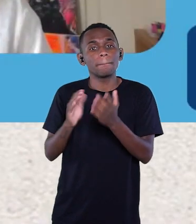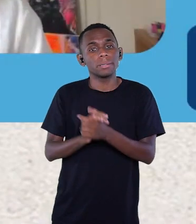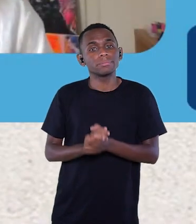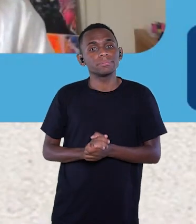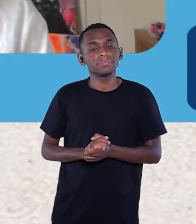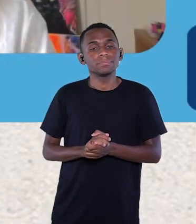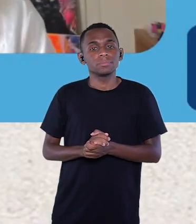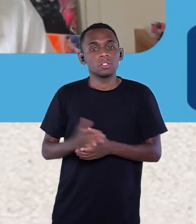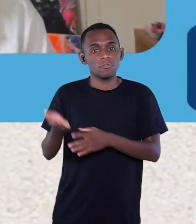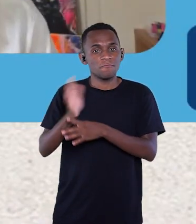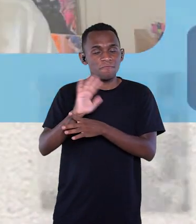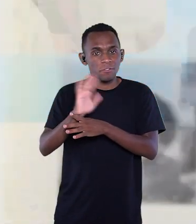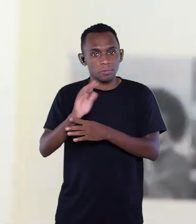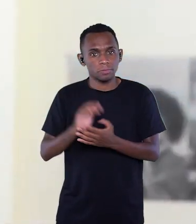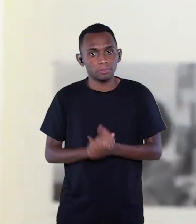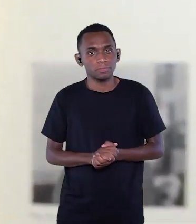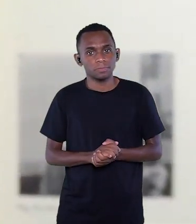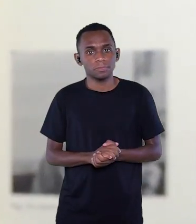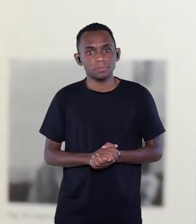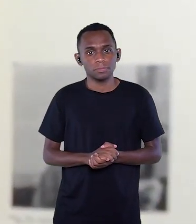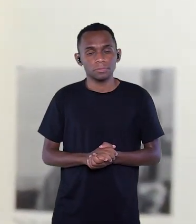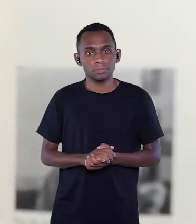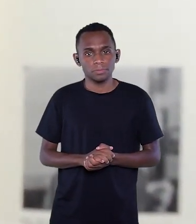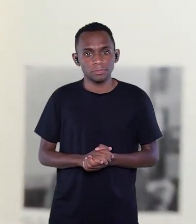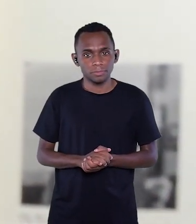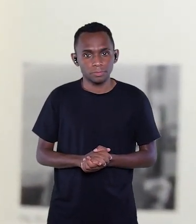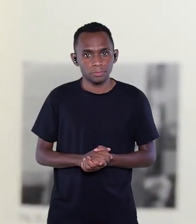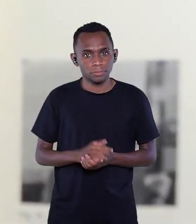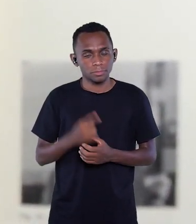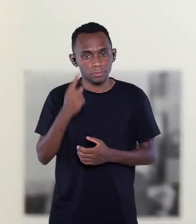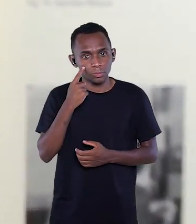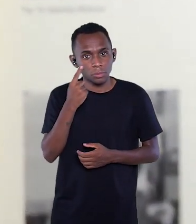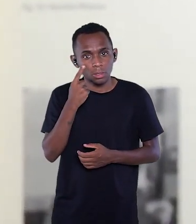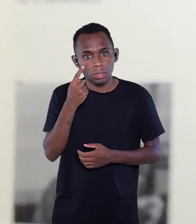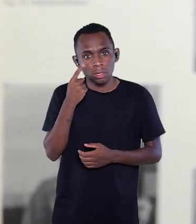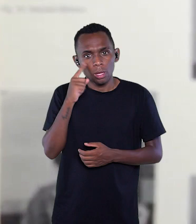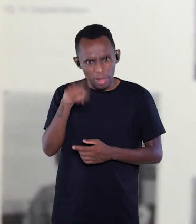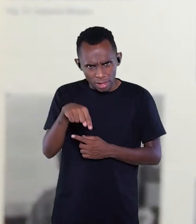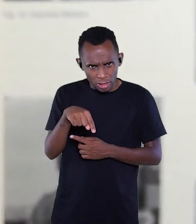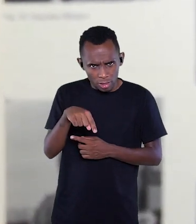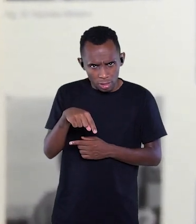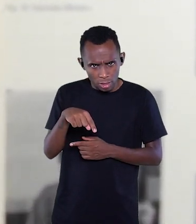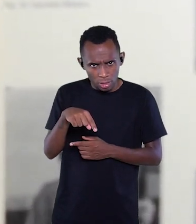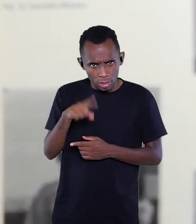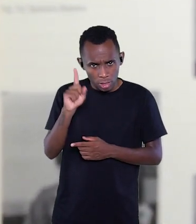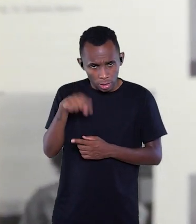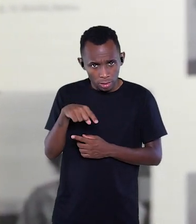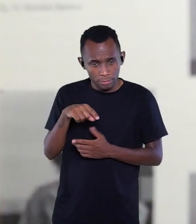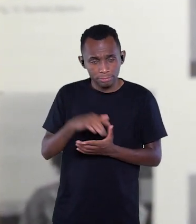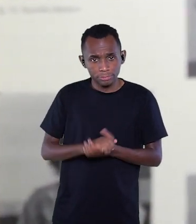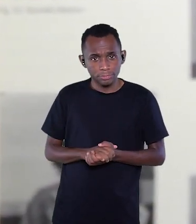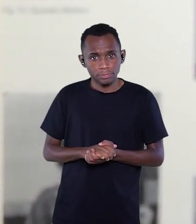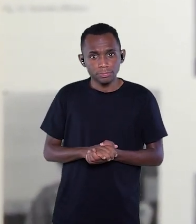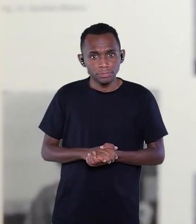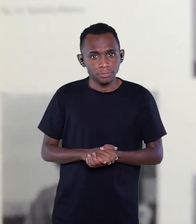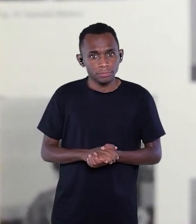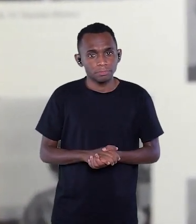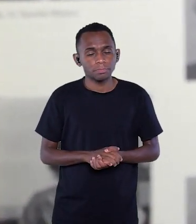O cartaz é esse aqui, ó, do Watermelon. É esse, né? Pegou